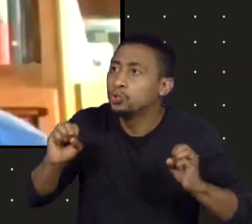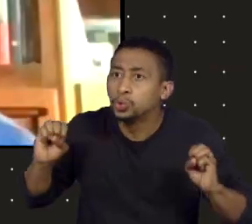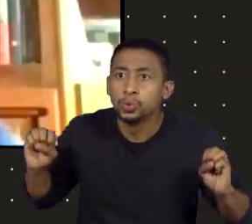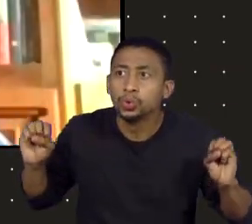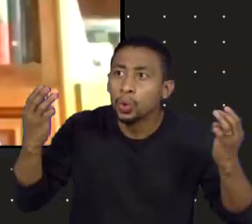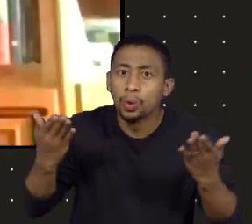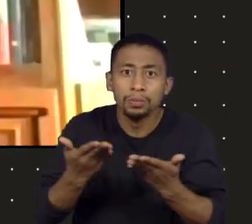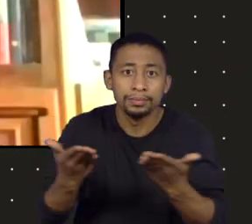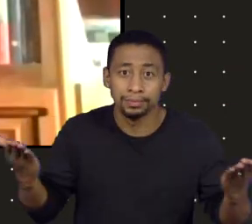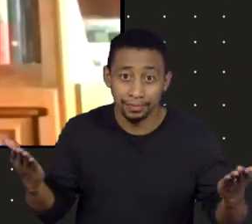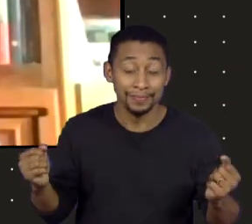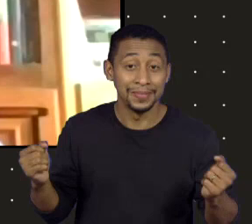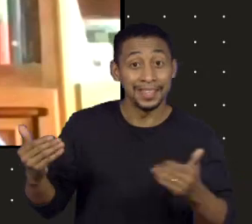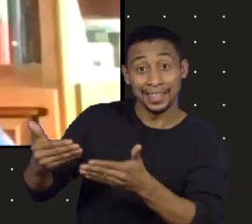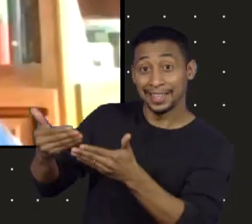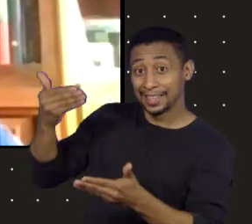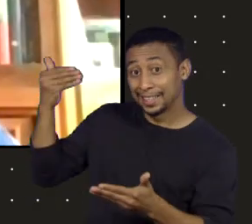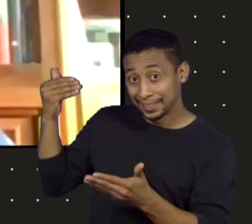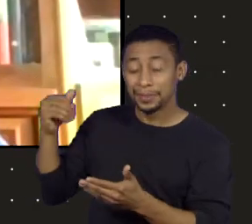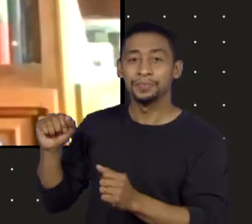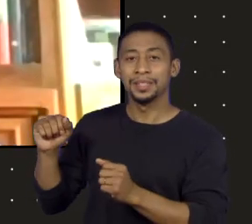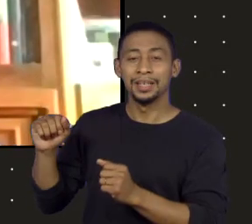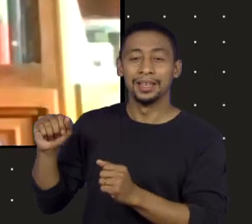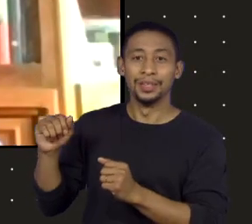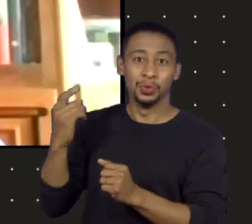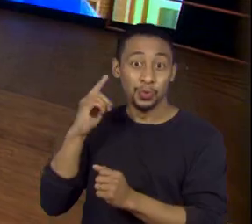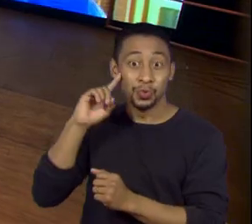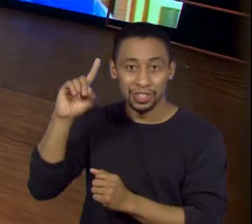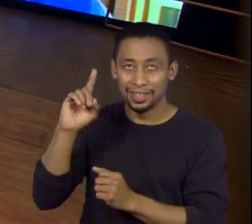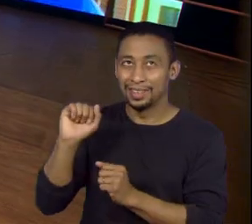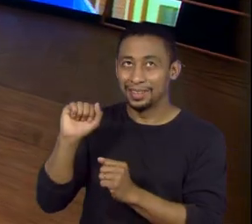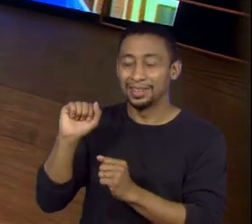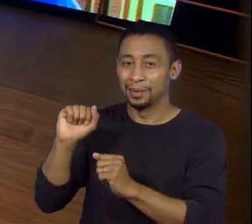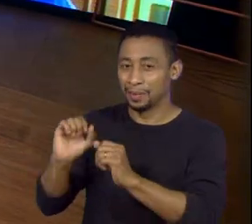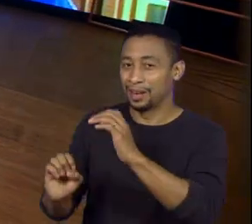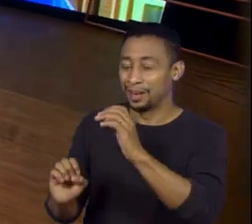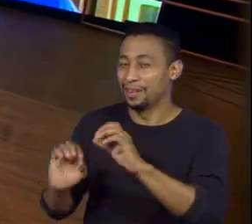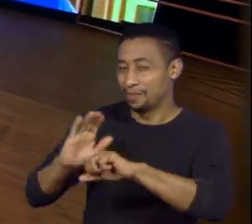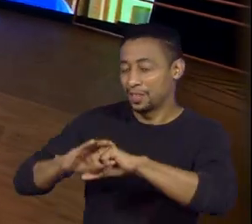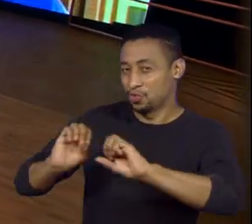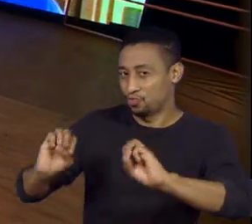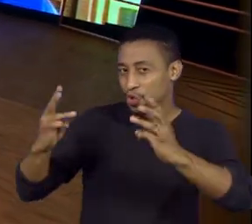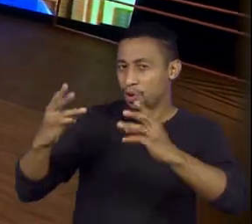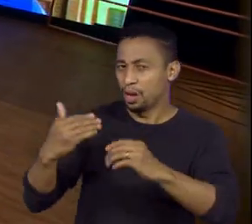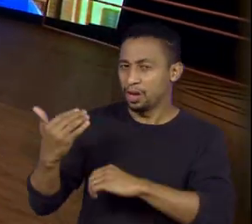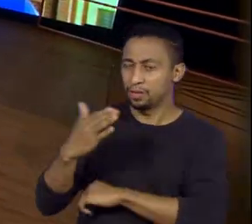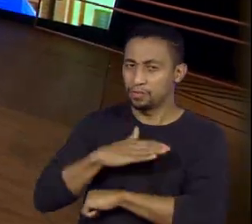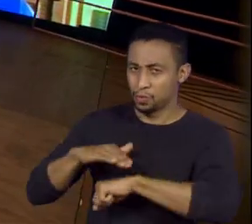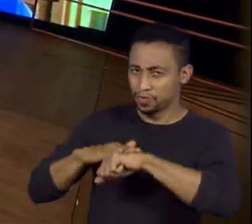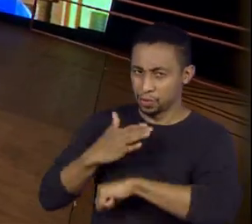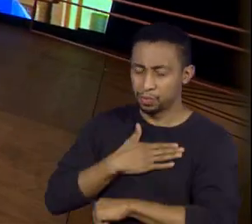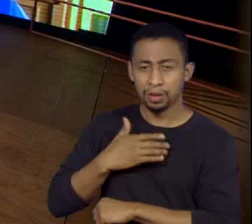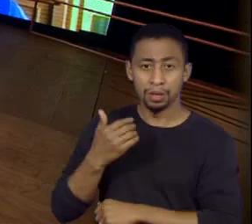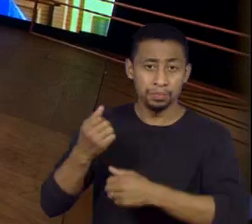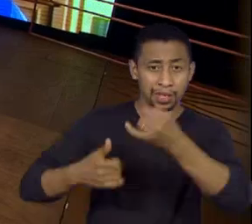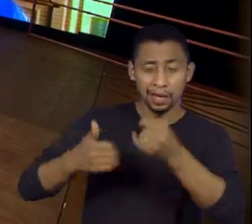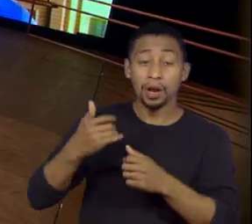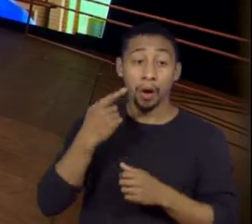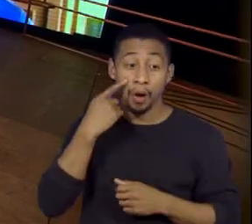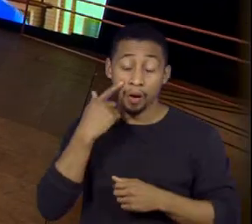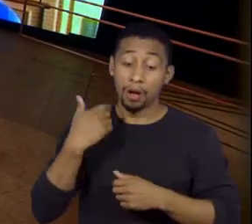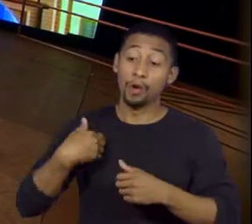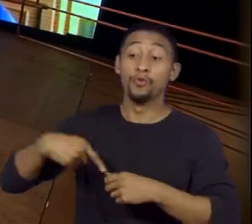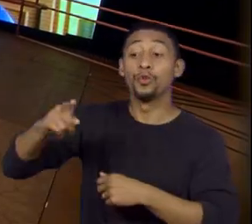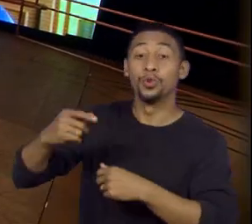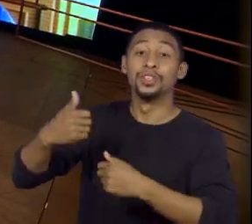da estreia, ele chegou com uma conversa meio estranha, dizendo que tinha ido a uma pelada, tinha jogado bola, mas que o pé não